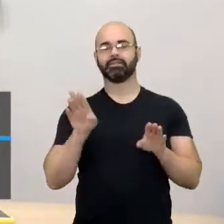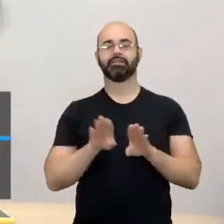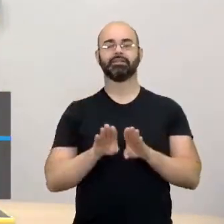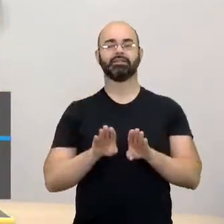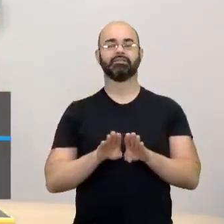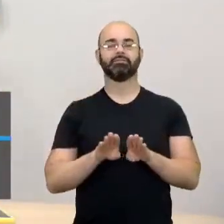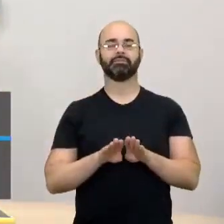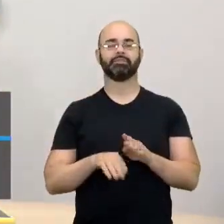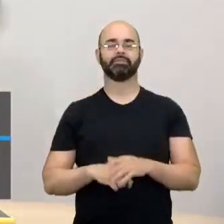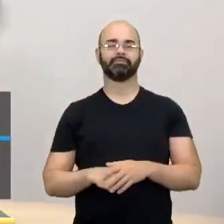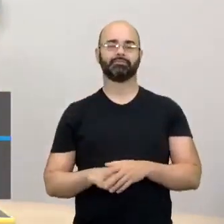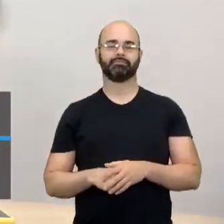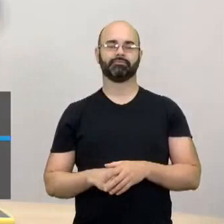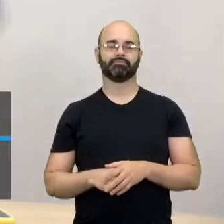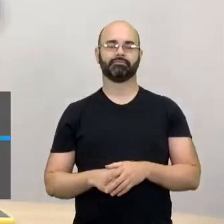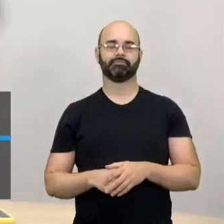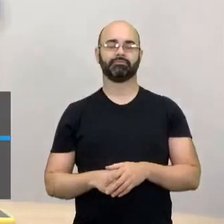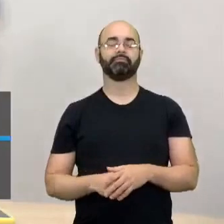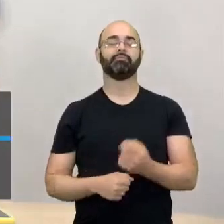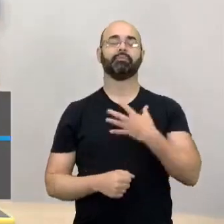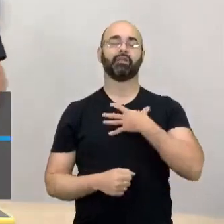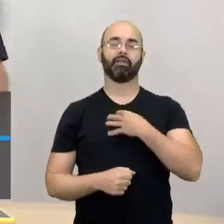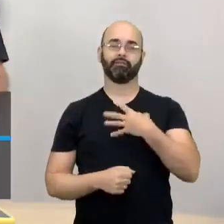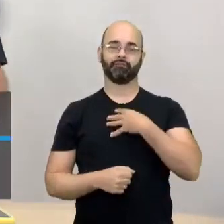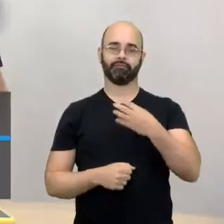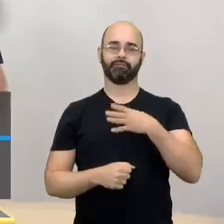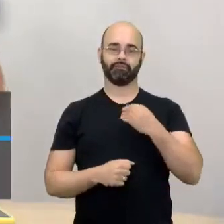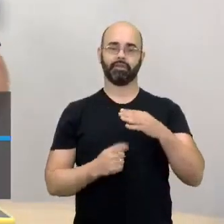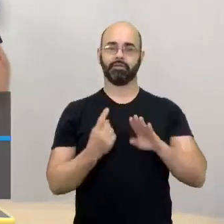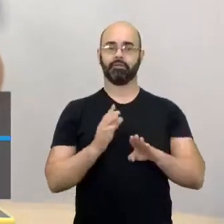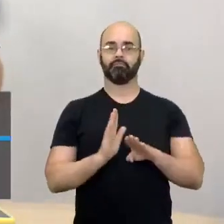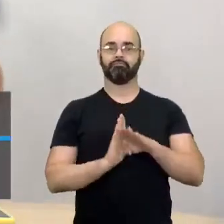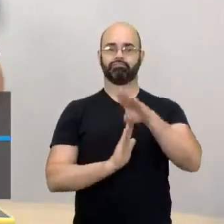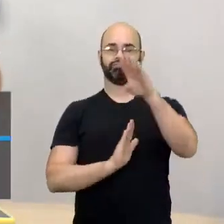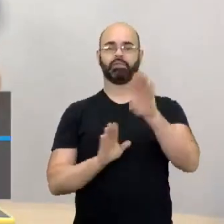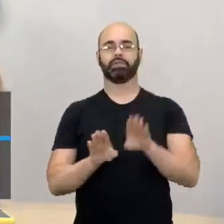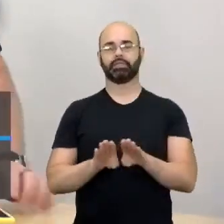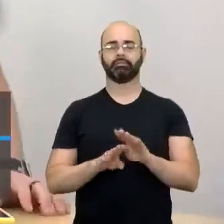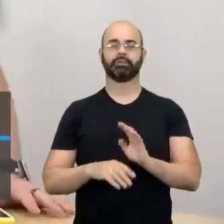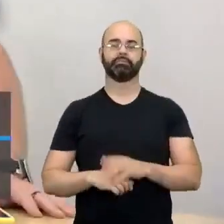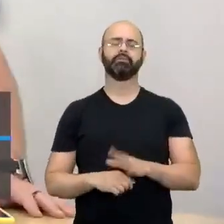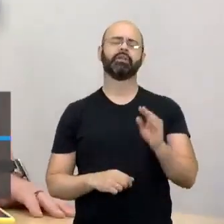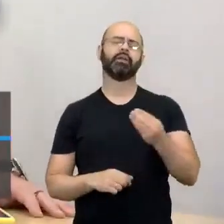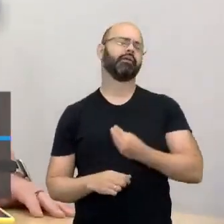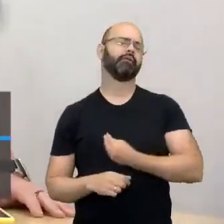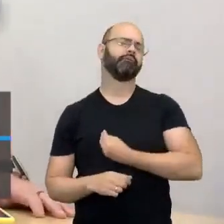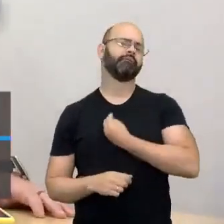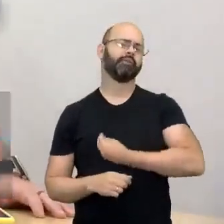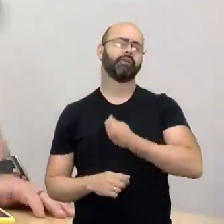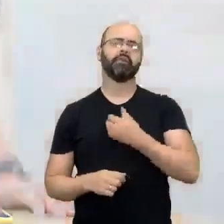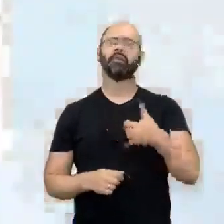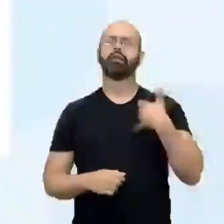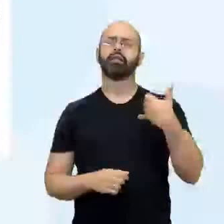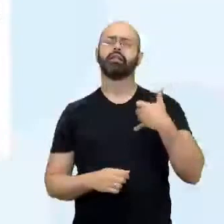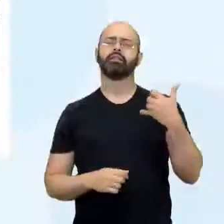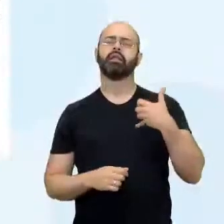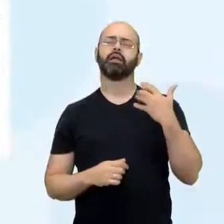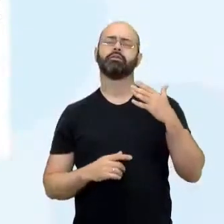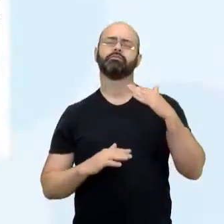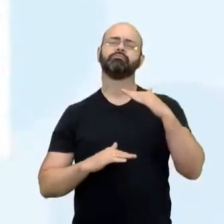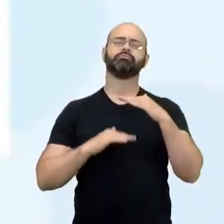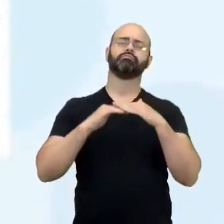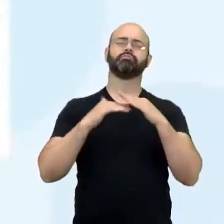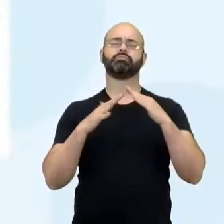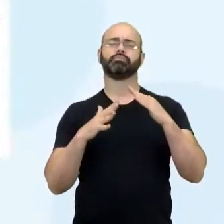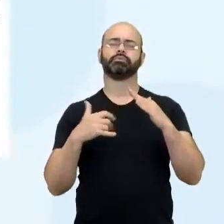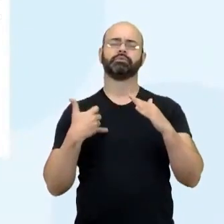aí da taxa de fecundidade. E na expectativa de vida, como é que é? É igual? É menor? Vamos lá ver lá. Ó. Então a expectativa do mundo